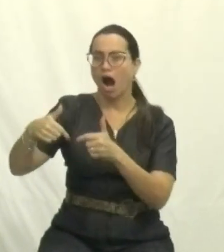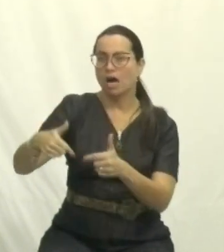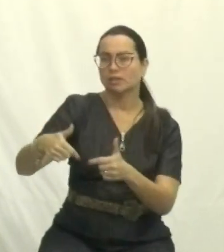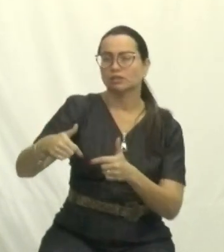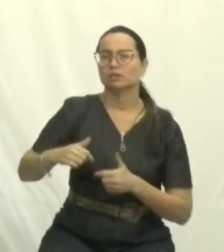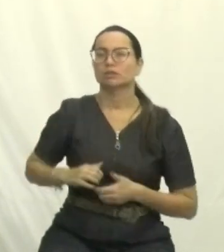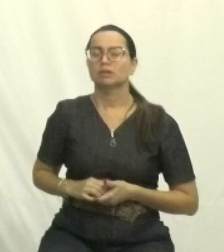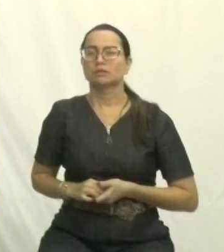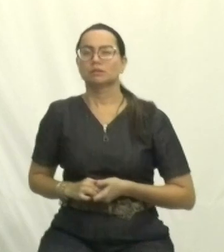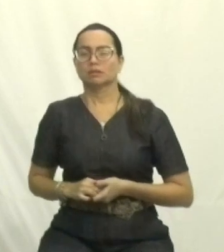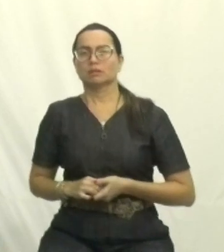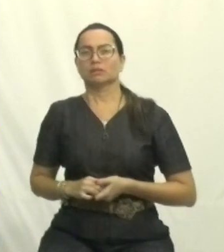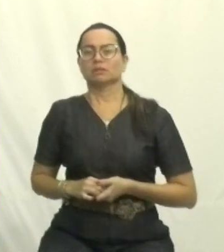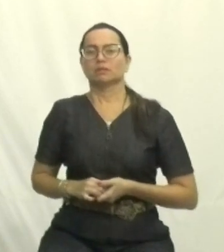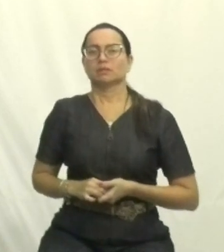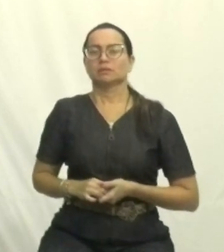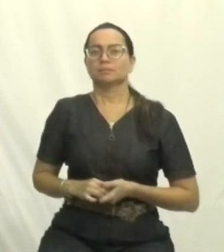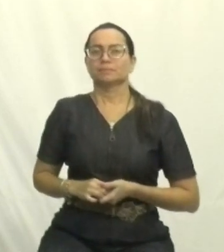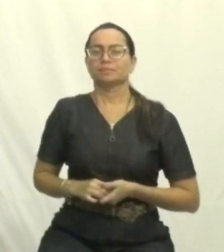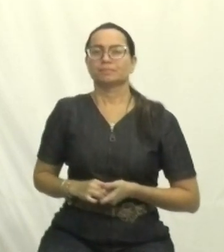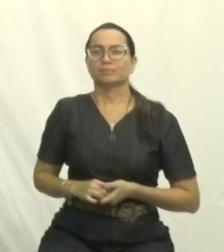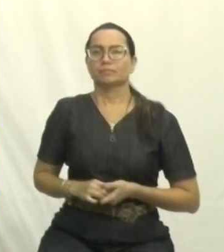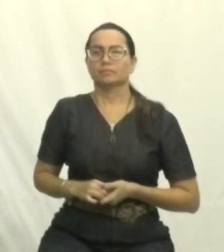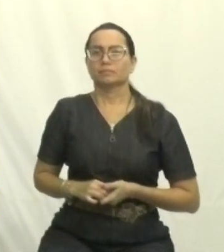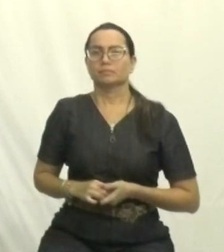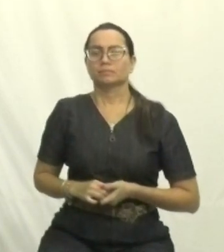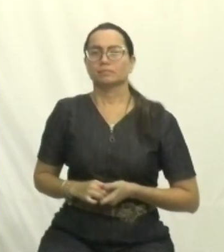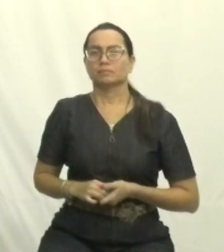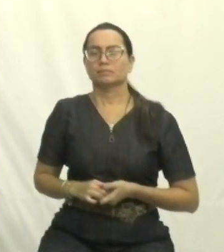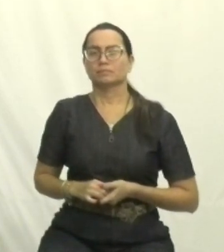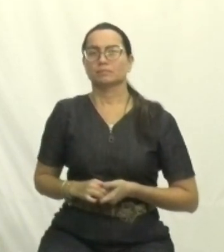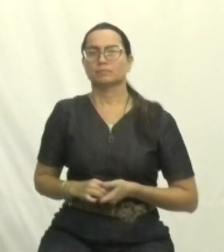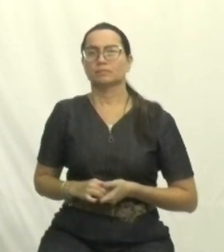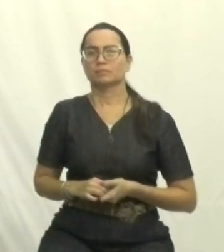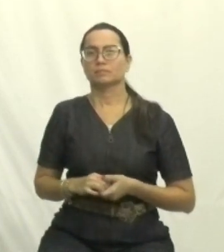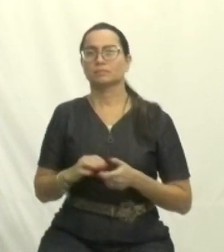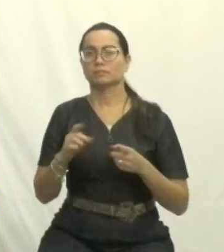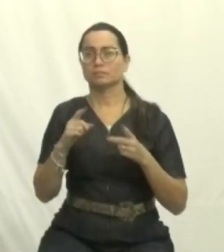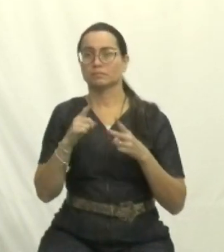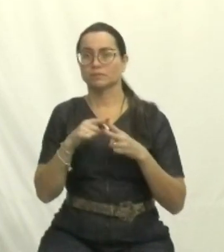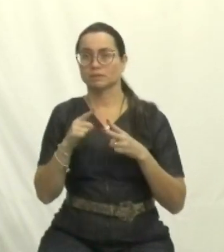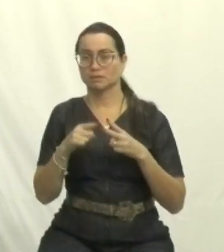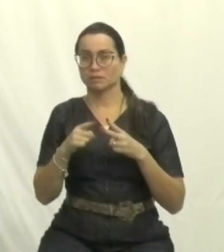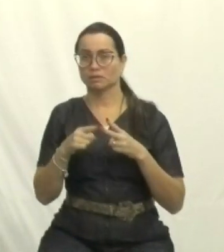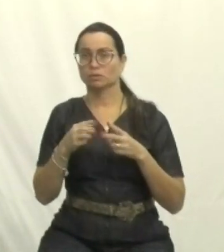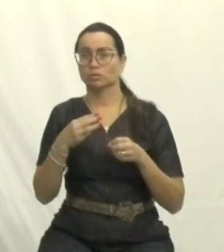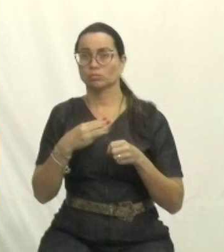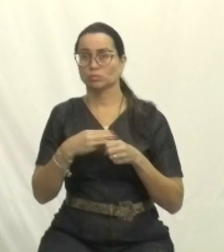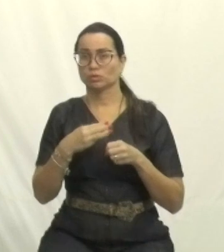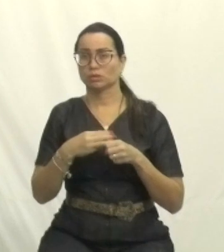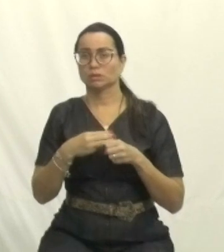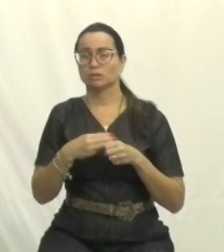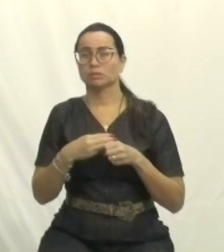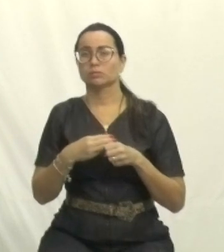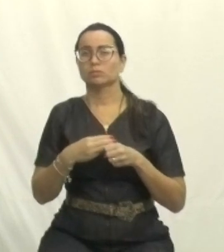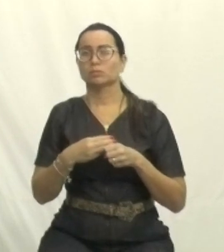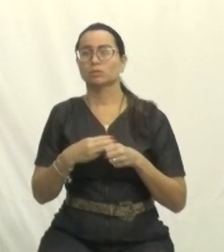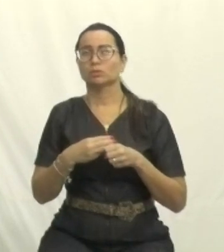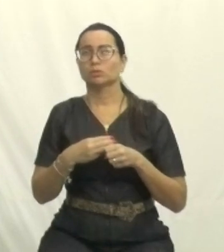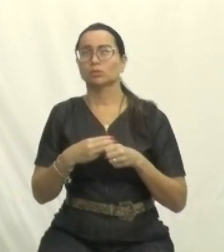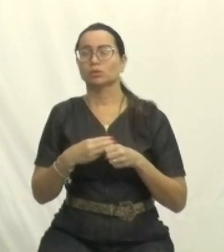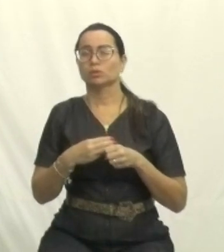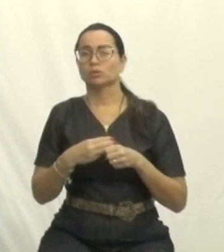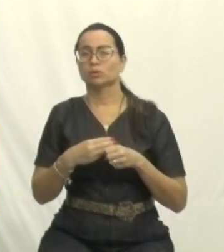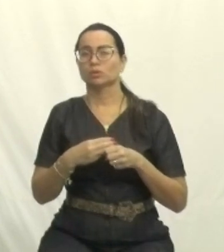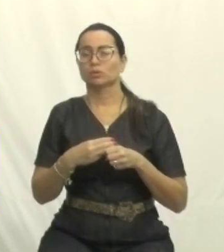organizacional do Corpo de Bombeiros, essas duas áreas, esses dois municípios, eles ficaram para o 8º Batalhão, que é em Tubarão. Então, o Corpo de Bombeiros atua